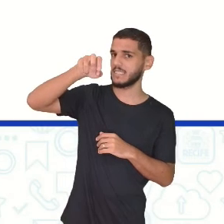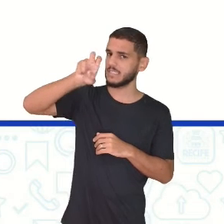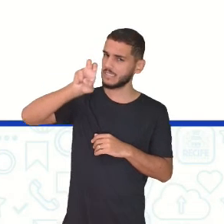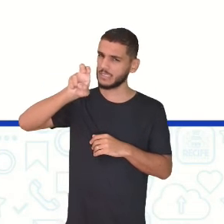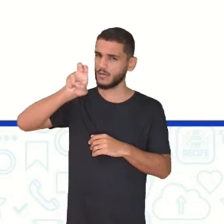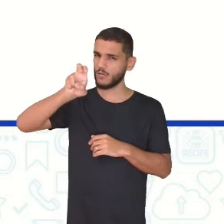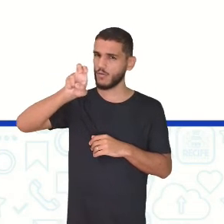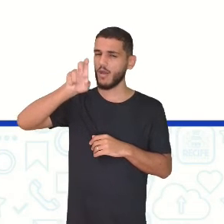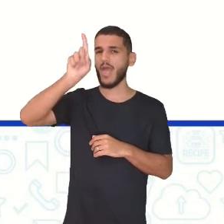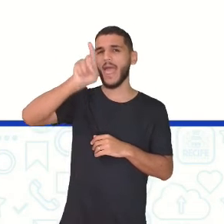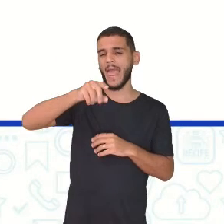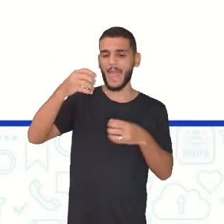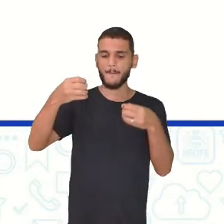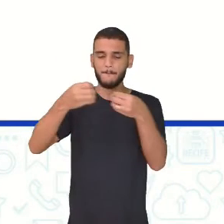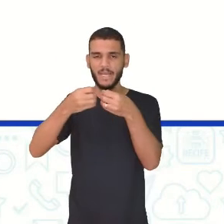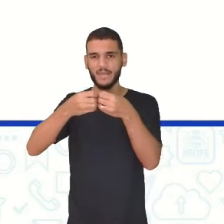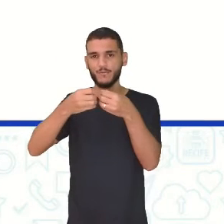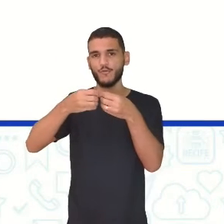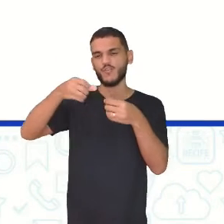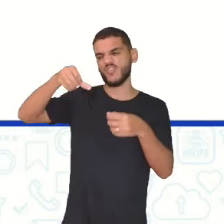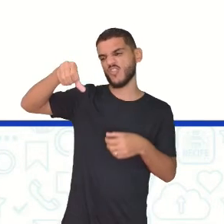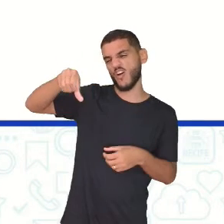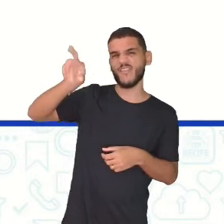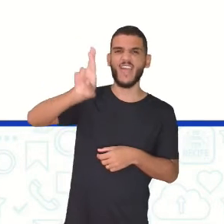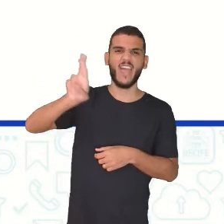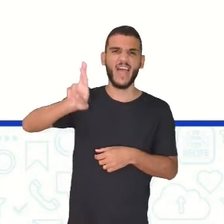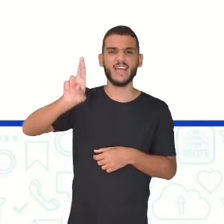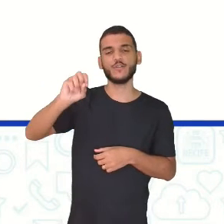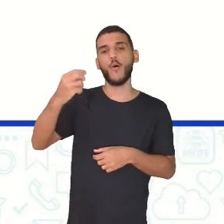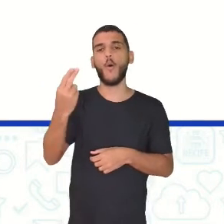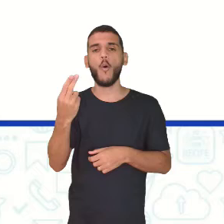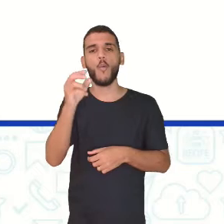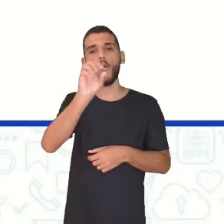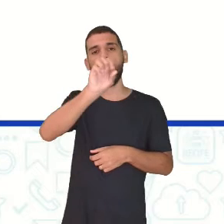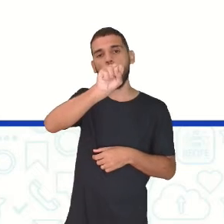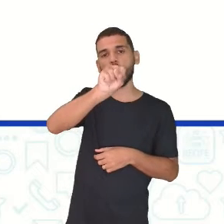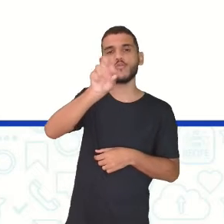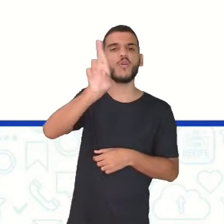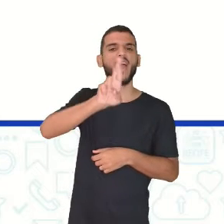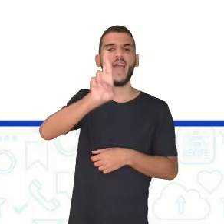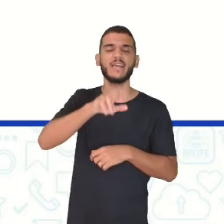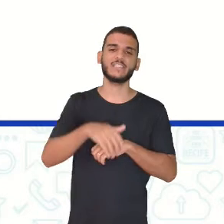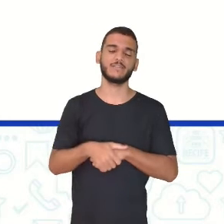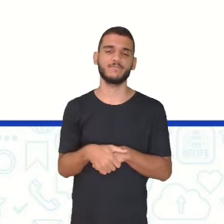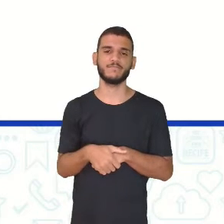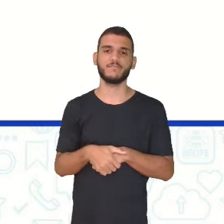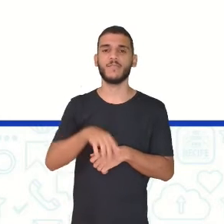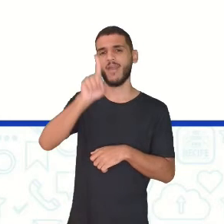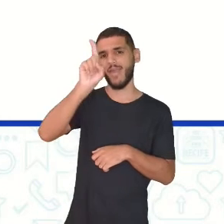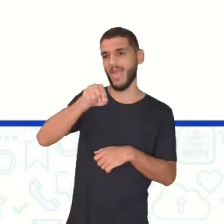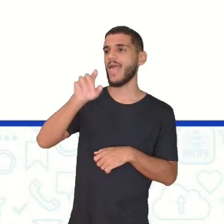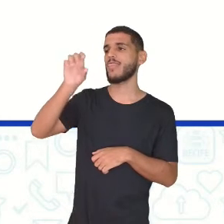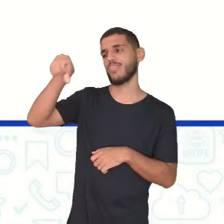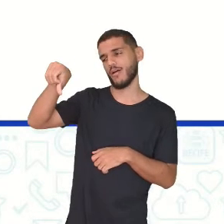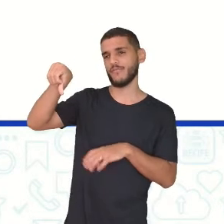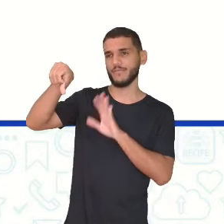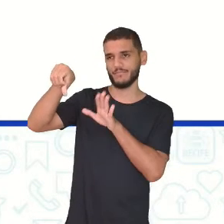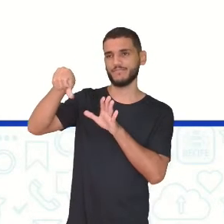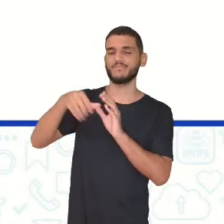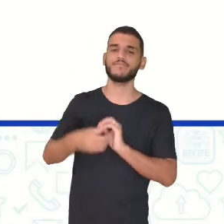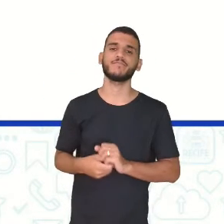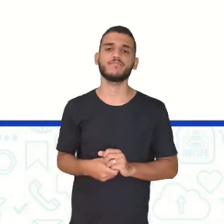8,75 está mais próximo de R$ 9,00 ou de R$ 8,00? Está mais próximo de 9. E aí eu fiz o